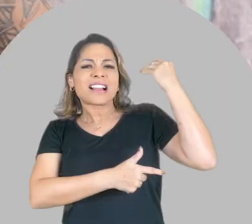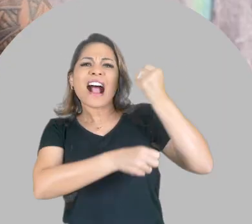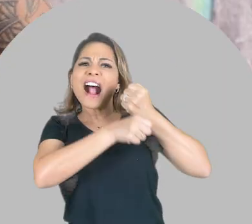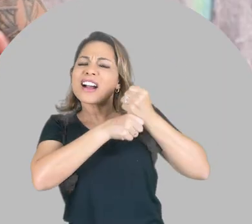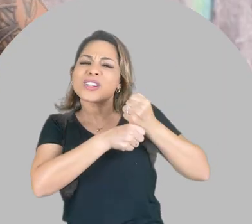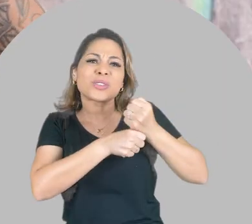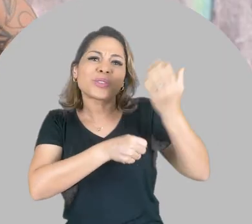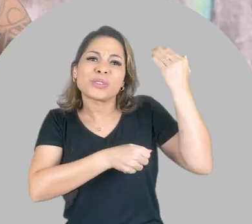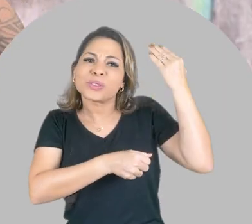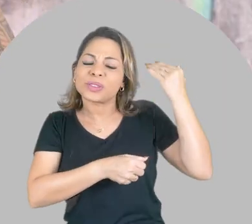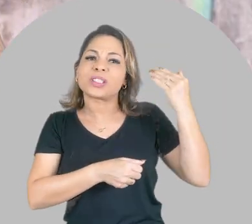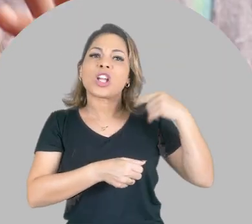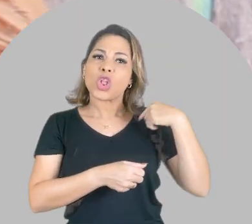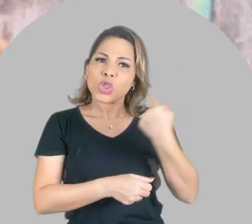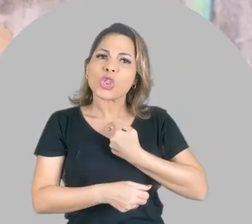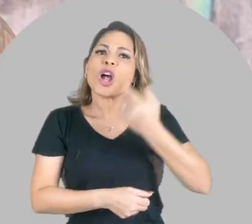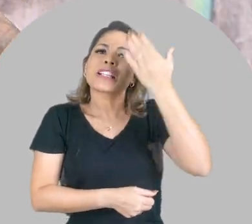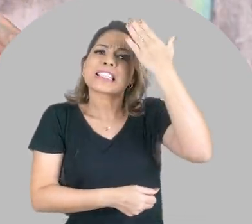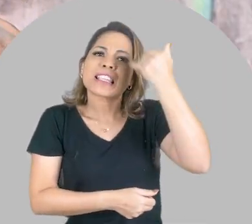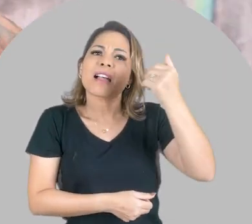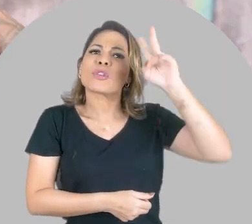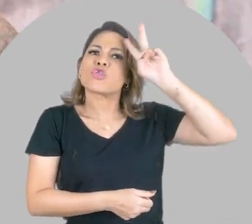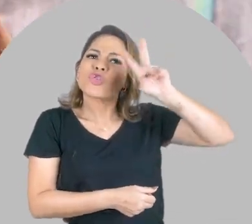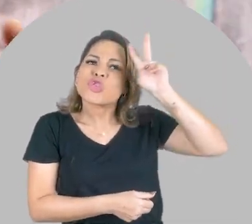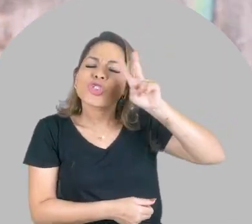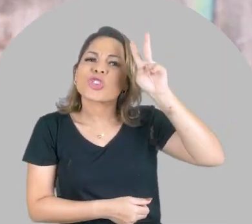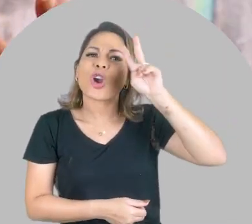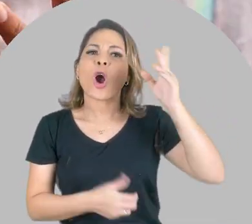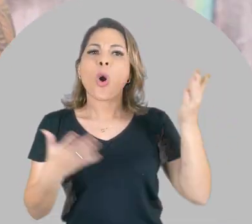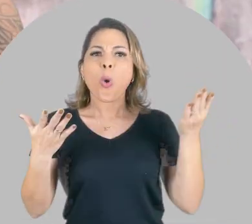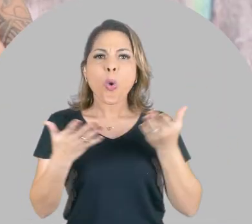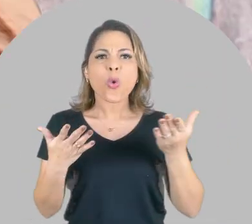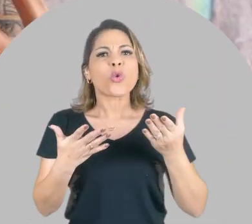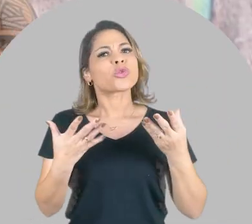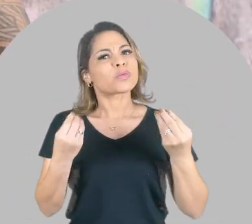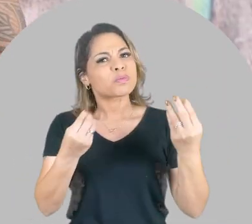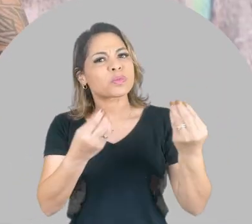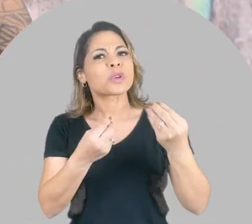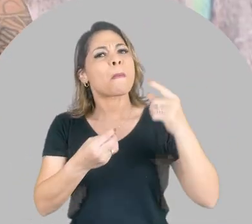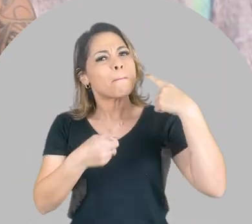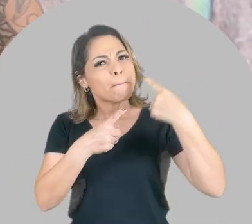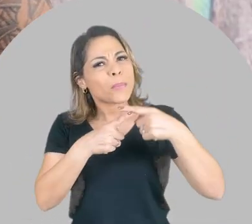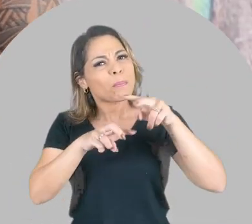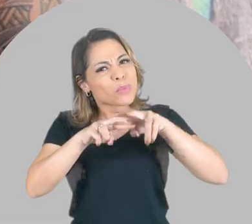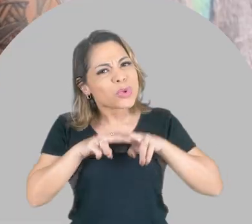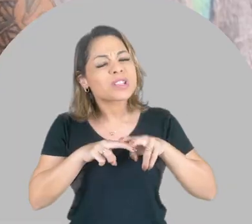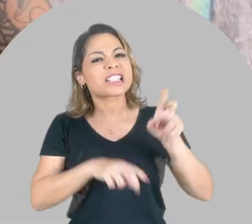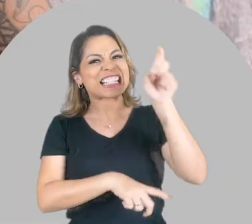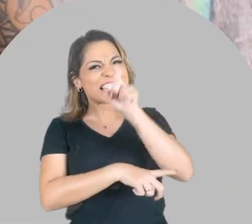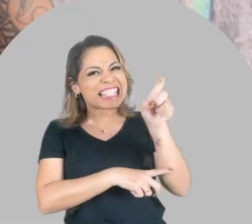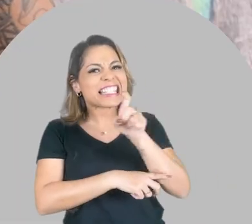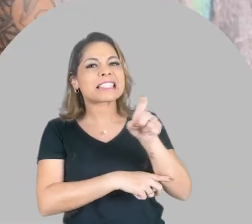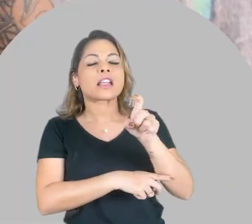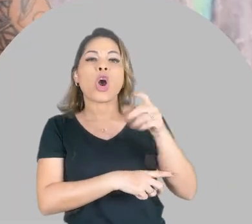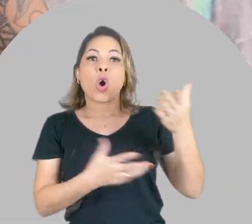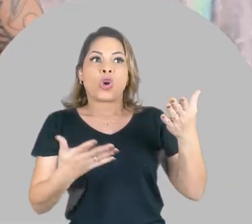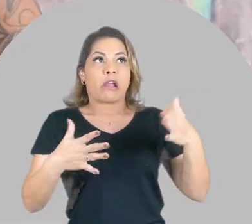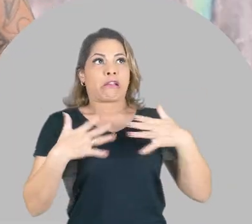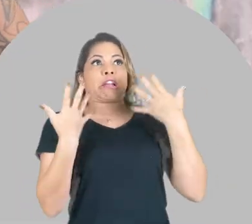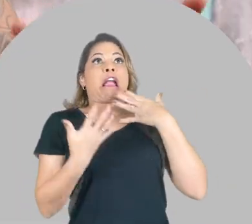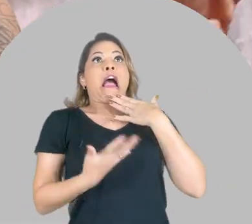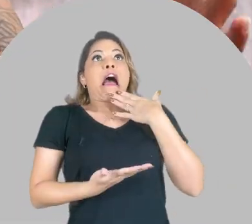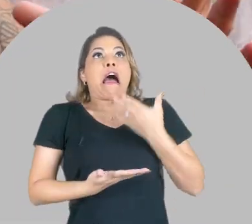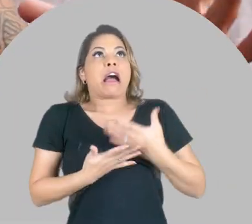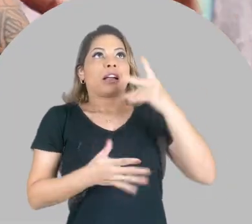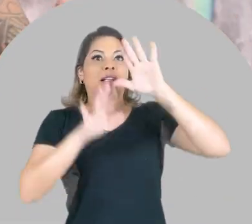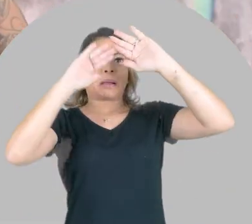do Diaba 4. Inclusive, nós sabemos a nossa história hoje, boa parte por causa do picho. E hoje a gente se choca